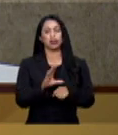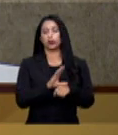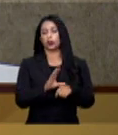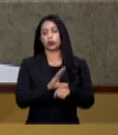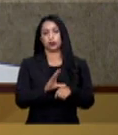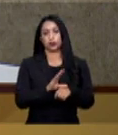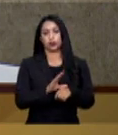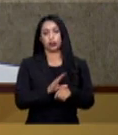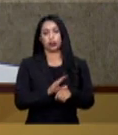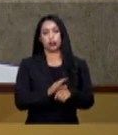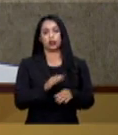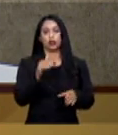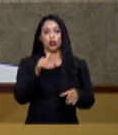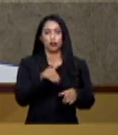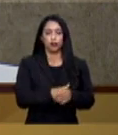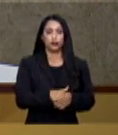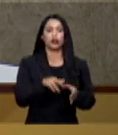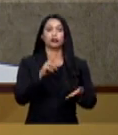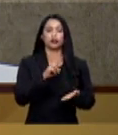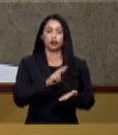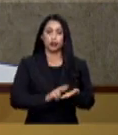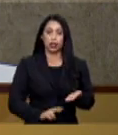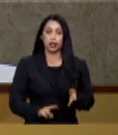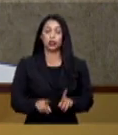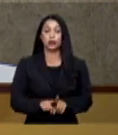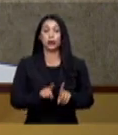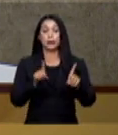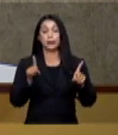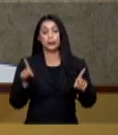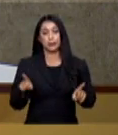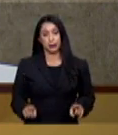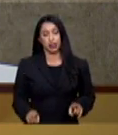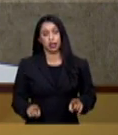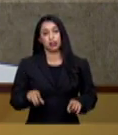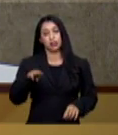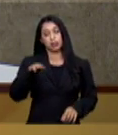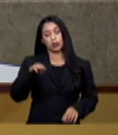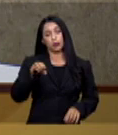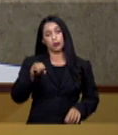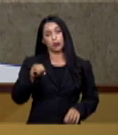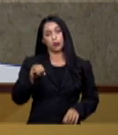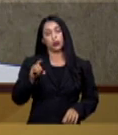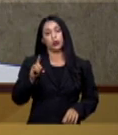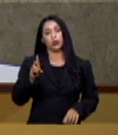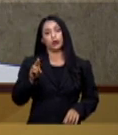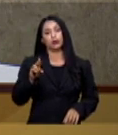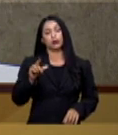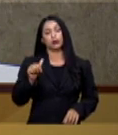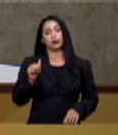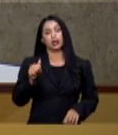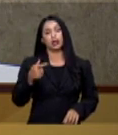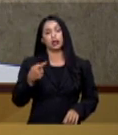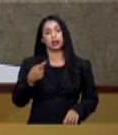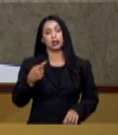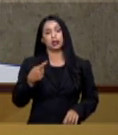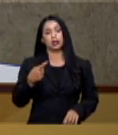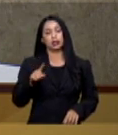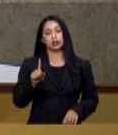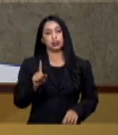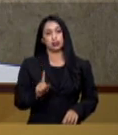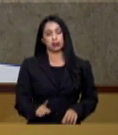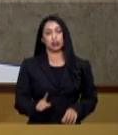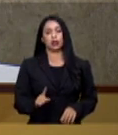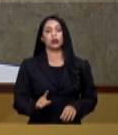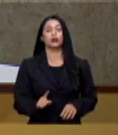inconstitucionalidade nos termos do voto do relator, mas modulou nos termos do voto do ministro